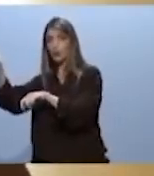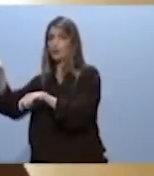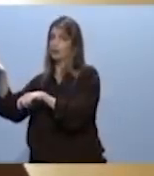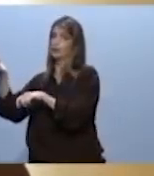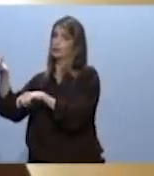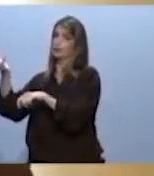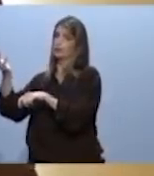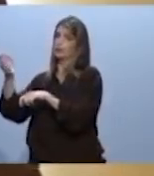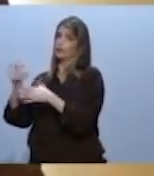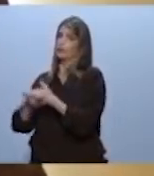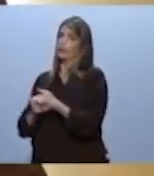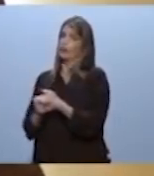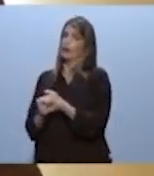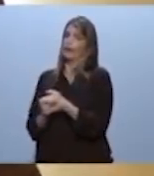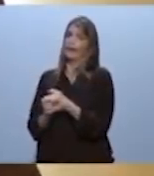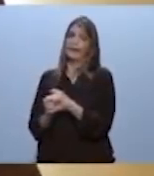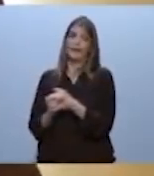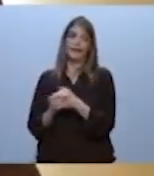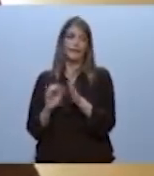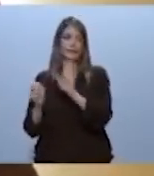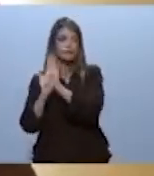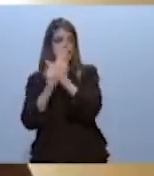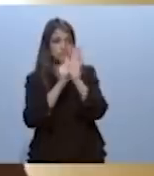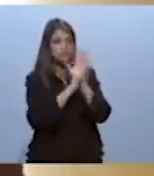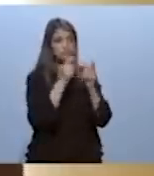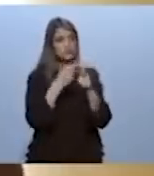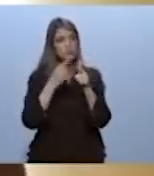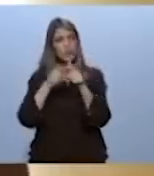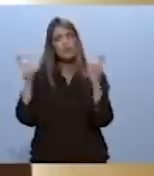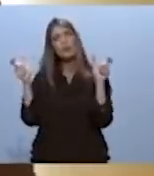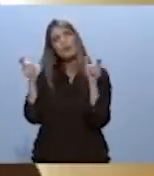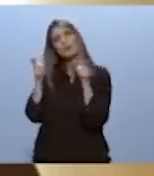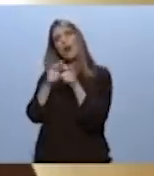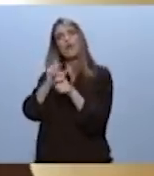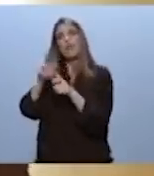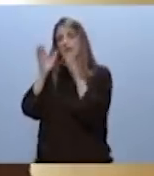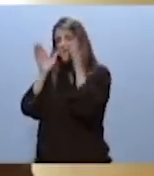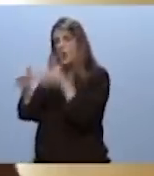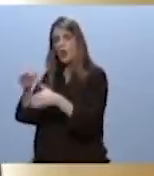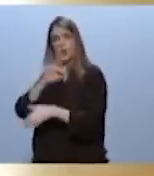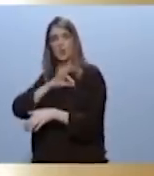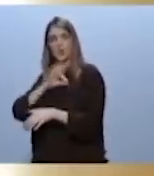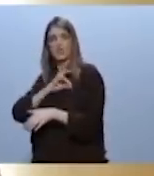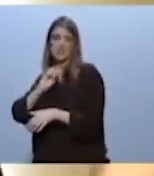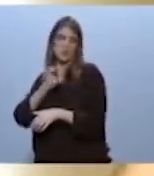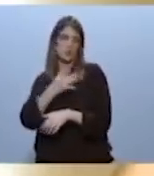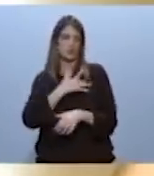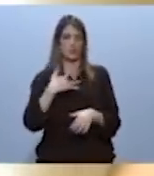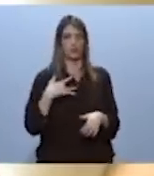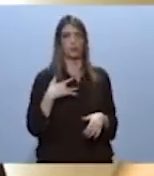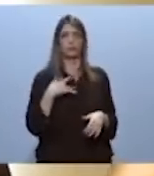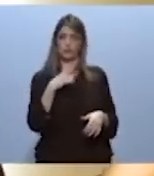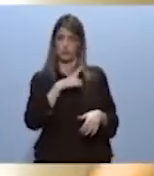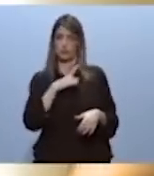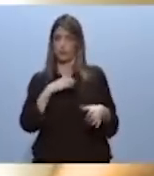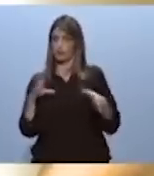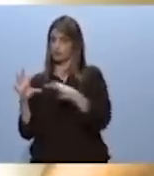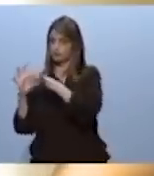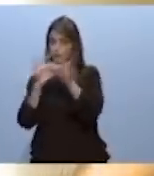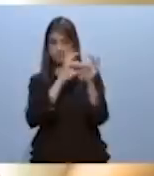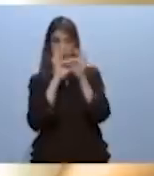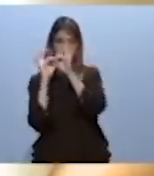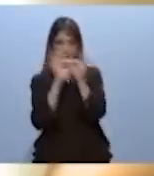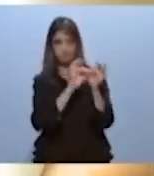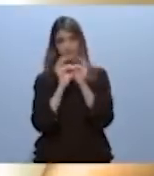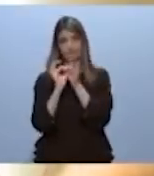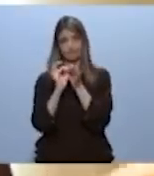Cracolândia envolvem uma solução integrada que não foca só na polícia o sol na saúde Exige uma relação e também